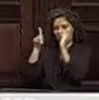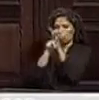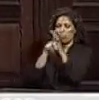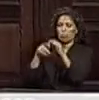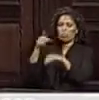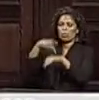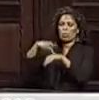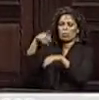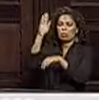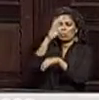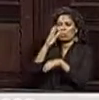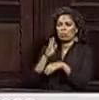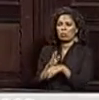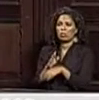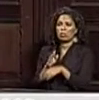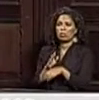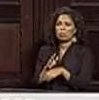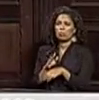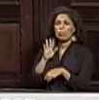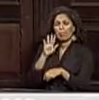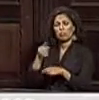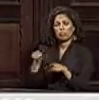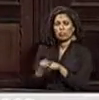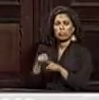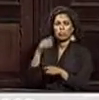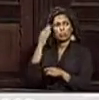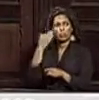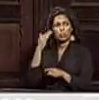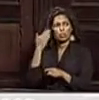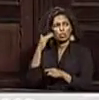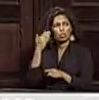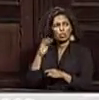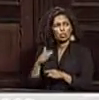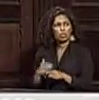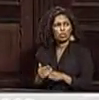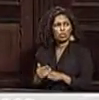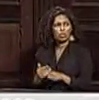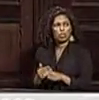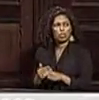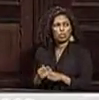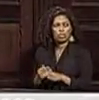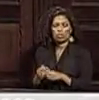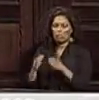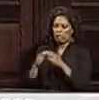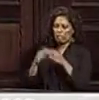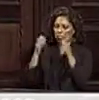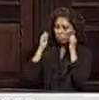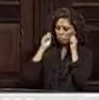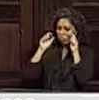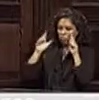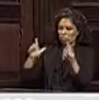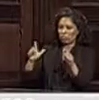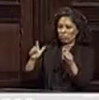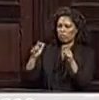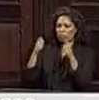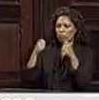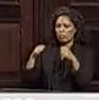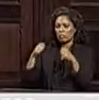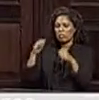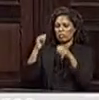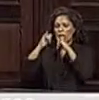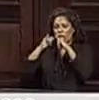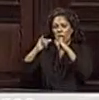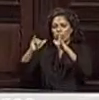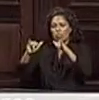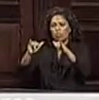Mas entendo que o recado que a Assembleia Legislativa tem que dar com relação a esse